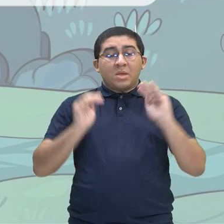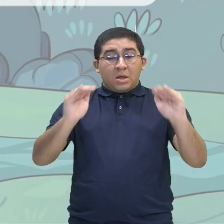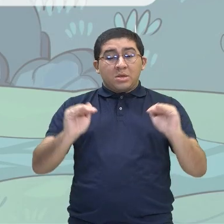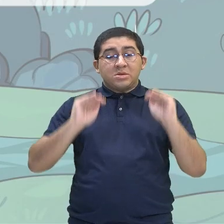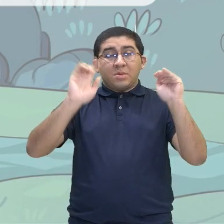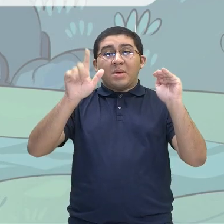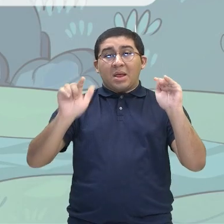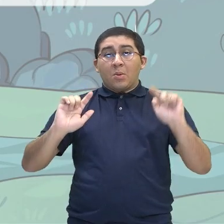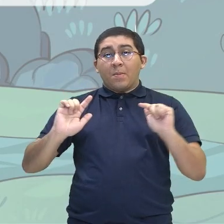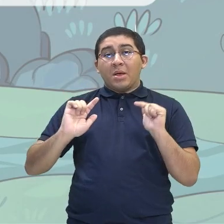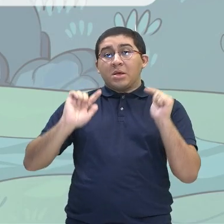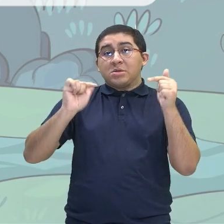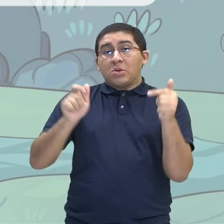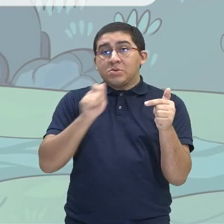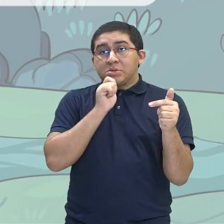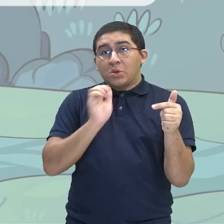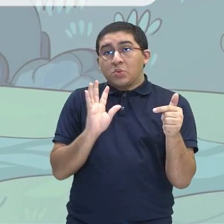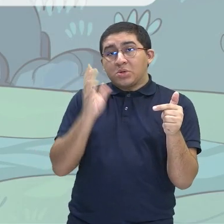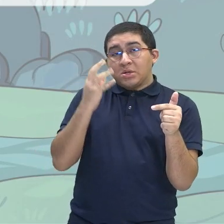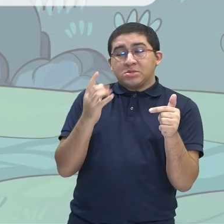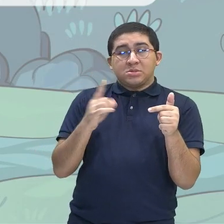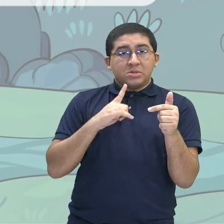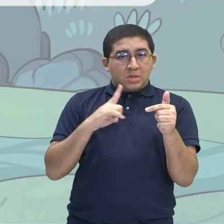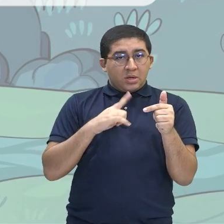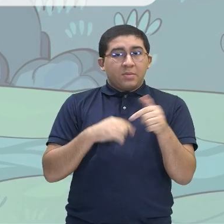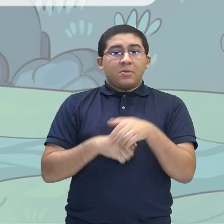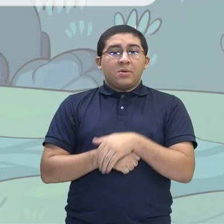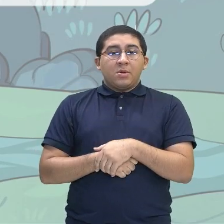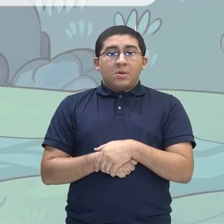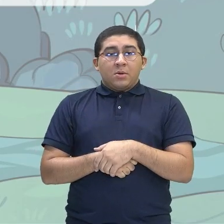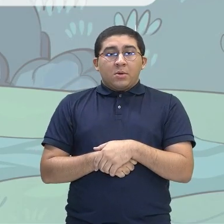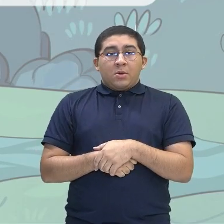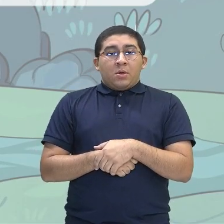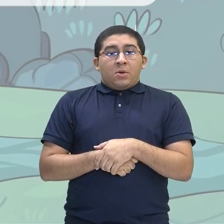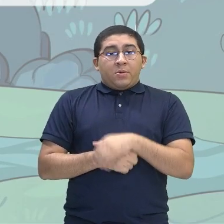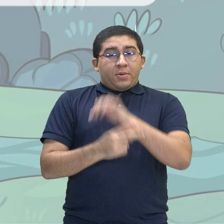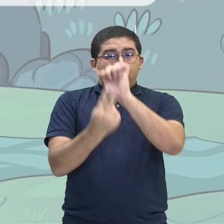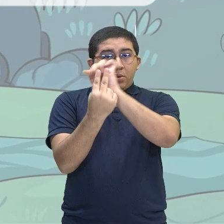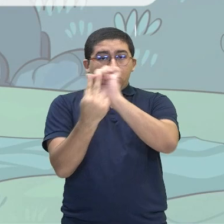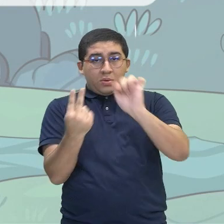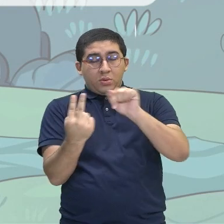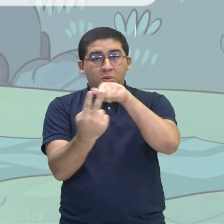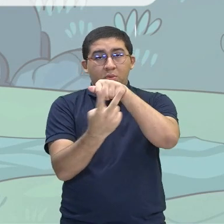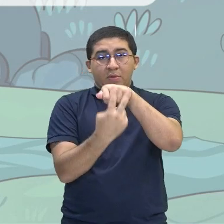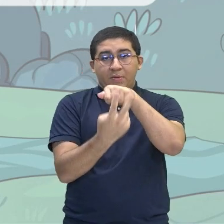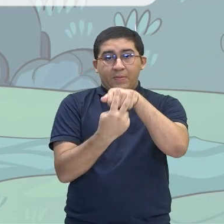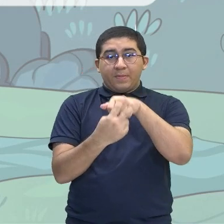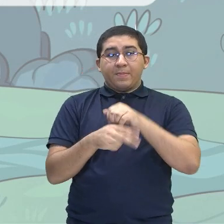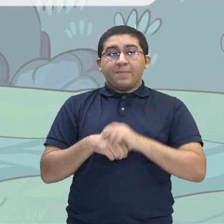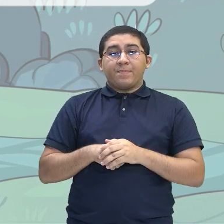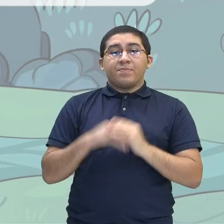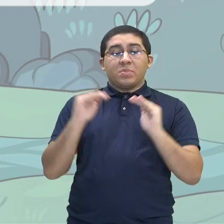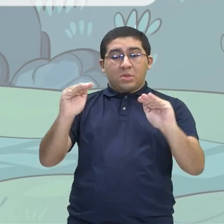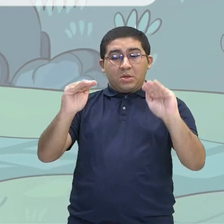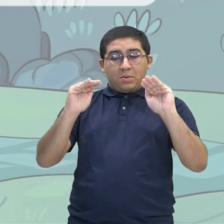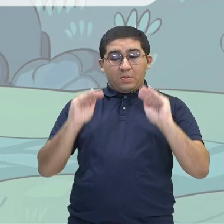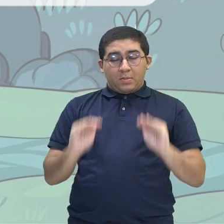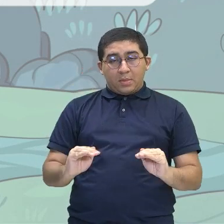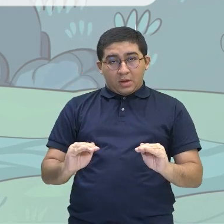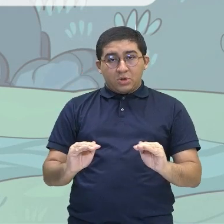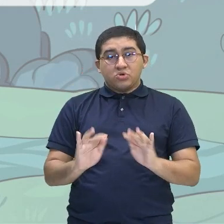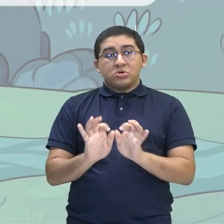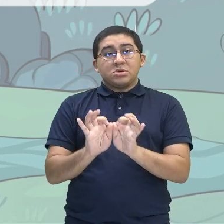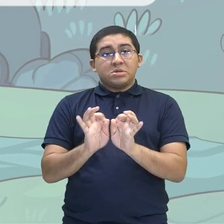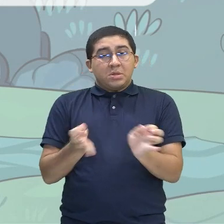andamento e eu tenho 2 verbos, tá? Anotem aí, 2 verbos. O simple past ele só é um verbo e